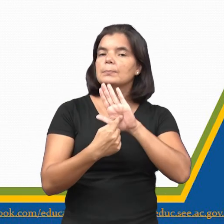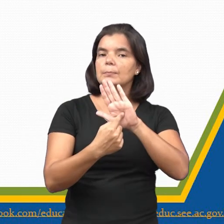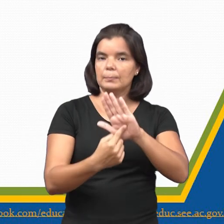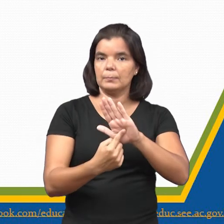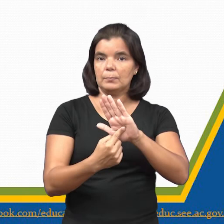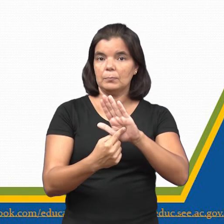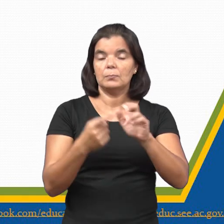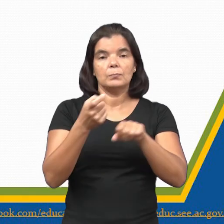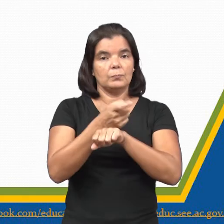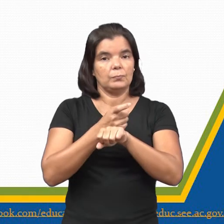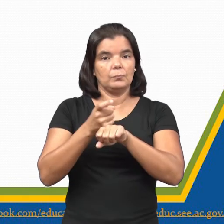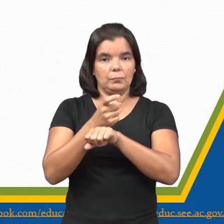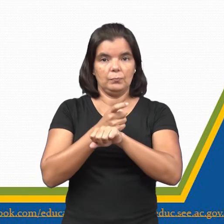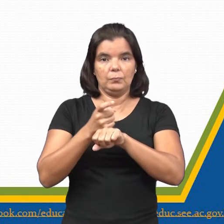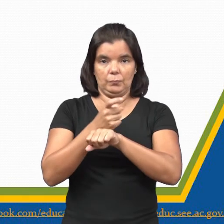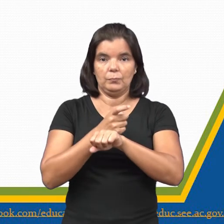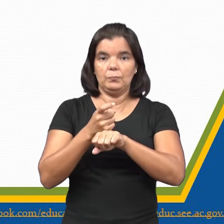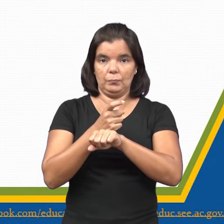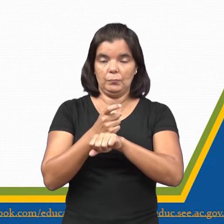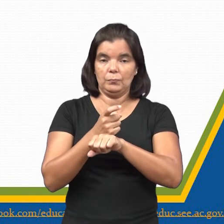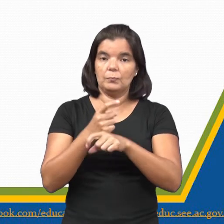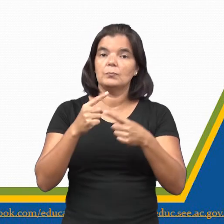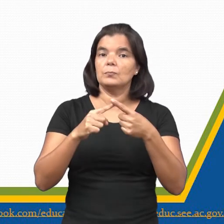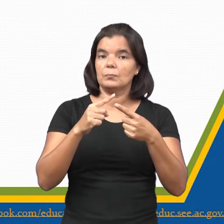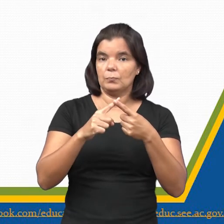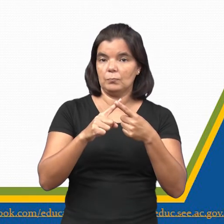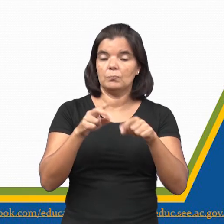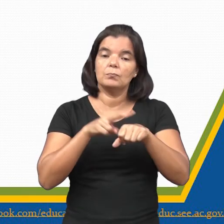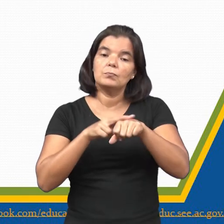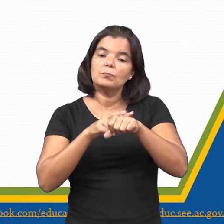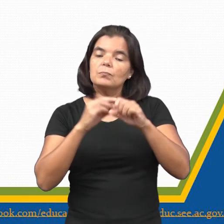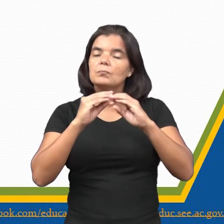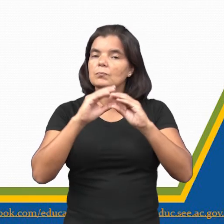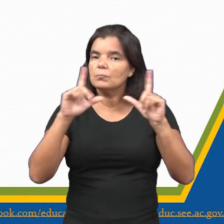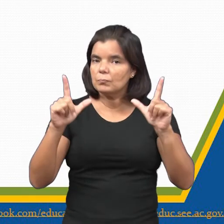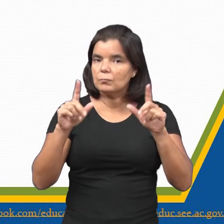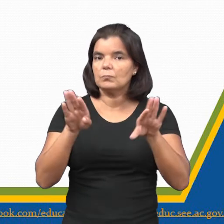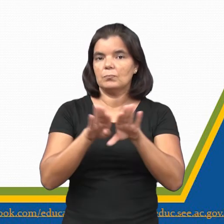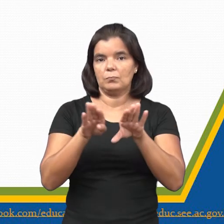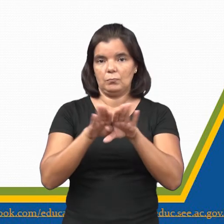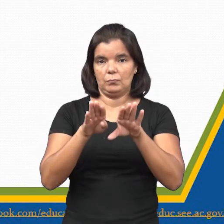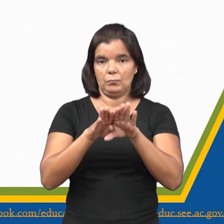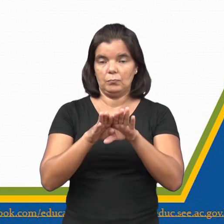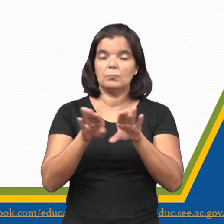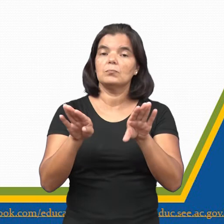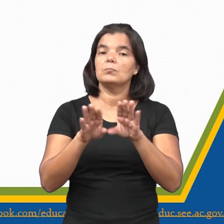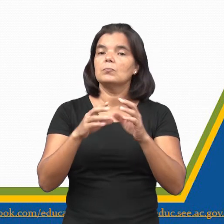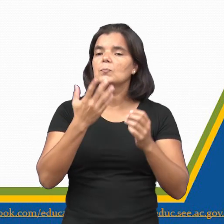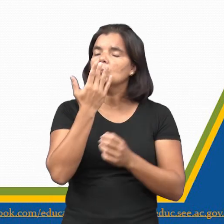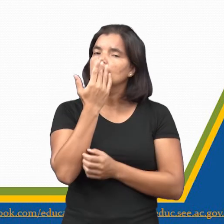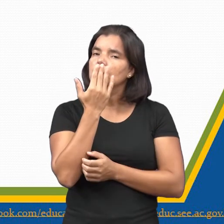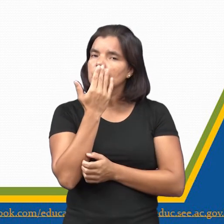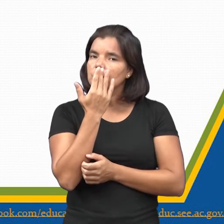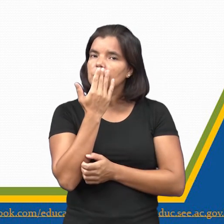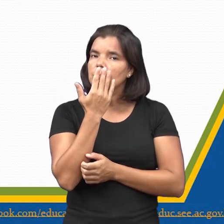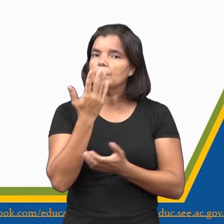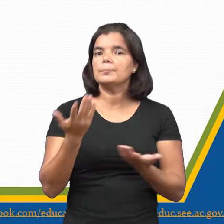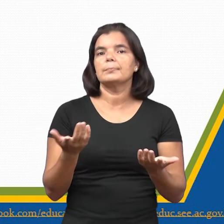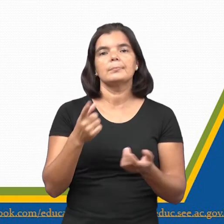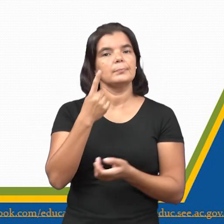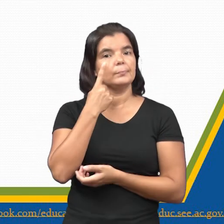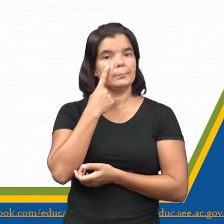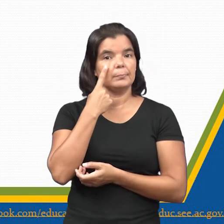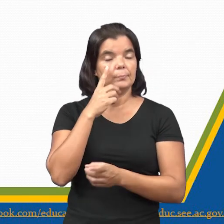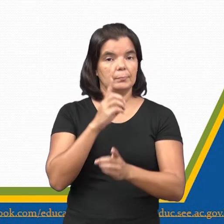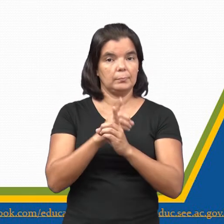vocês os adjetivos: rica e frondosa, verde clara, tenras, rica e coloridas. Aí